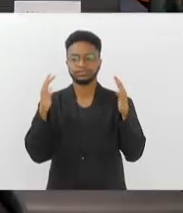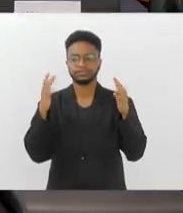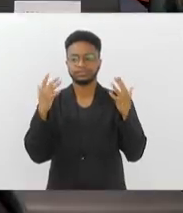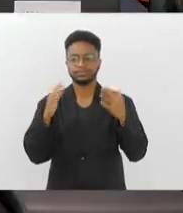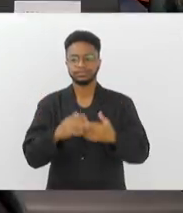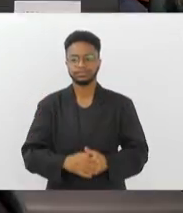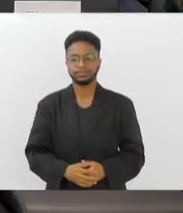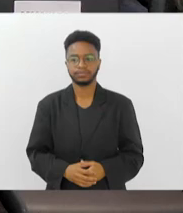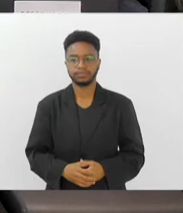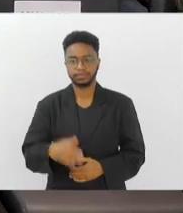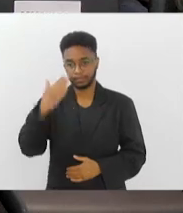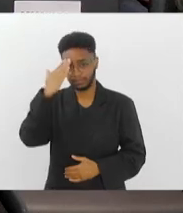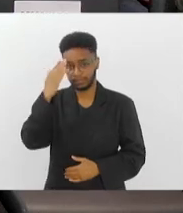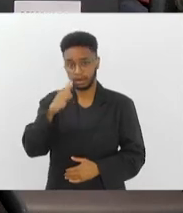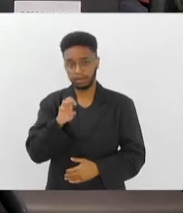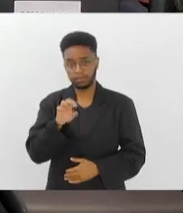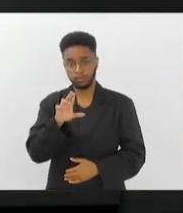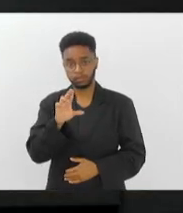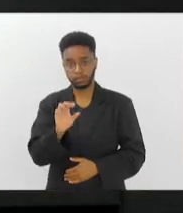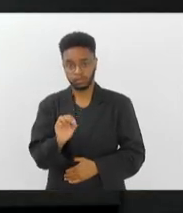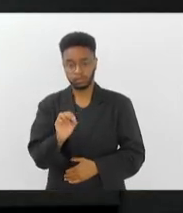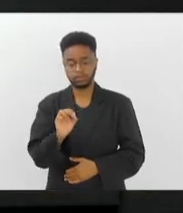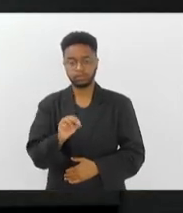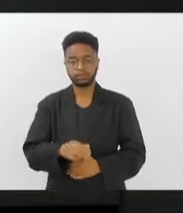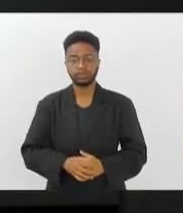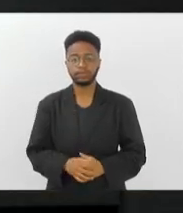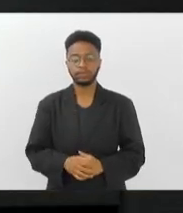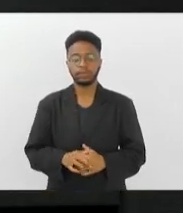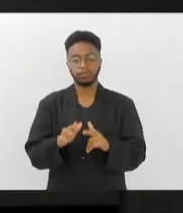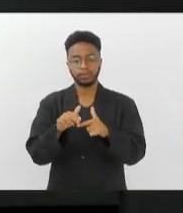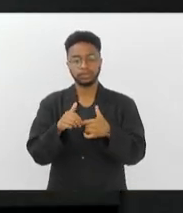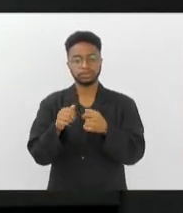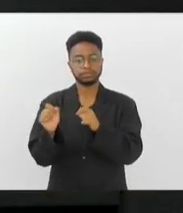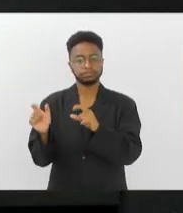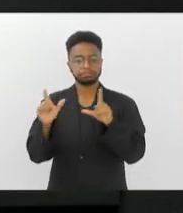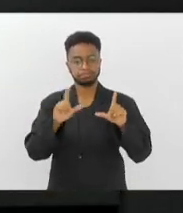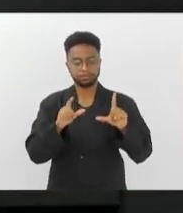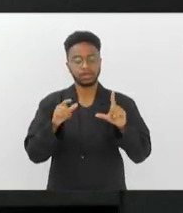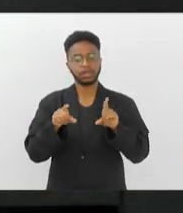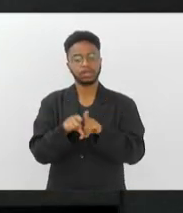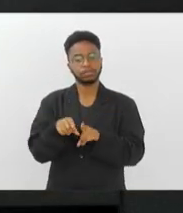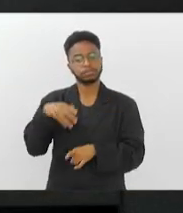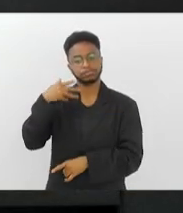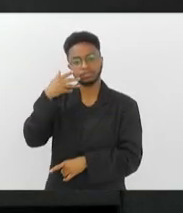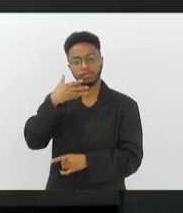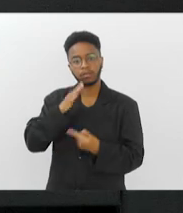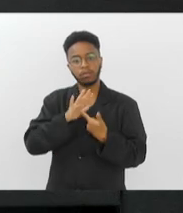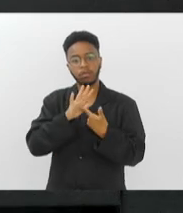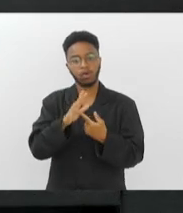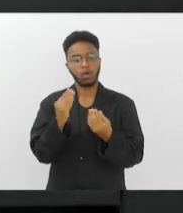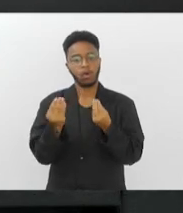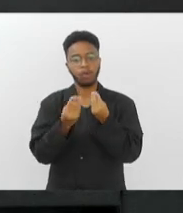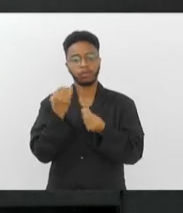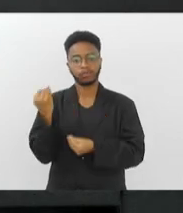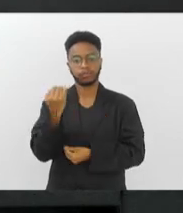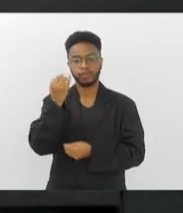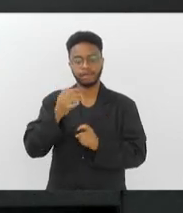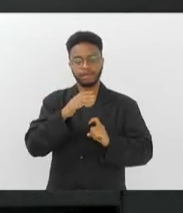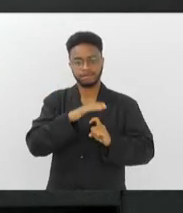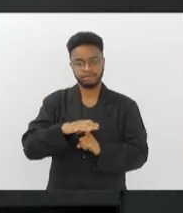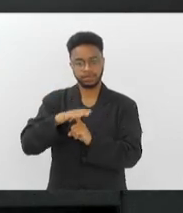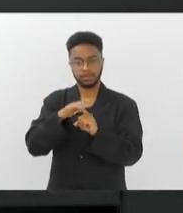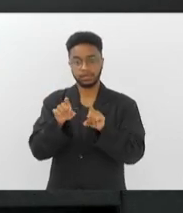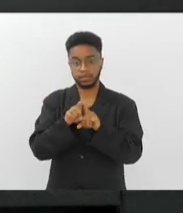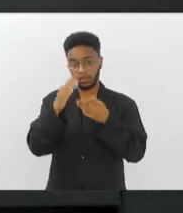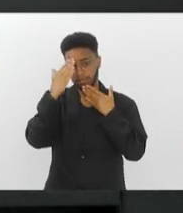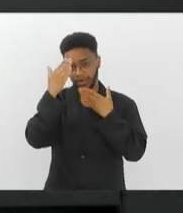Muito obrigada, senhor Bruno Ricardo, pela apresentação, por expor aí a grandeza dessa feira. E obrigada também